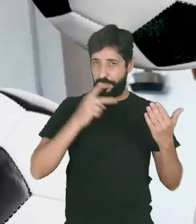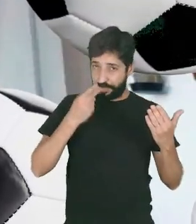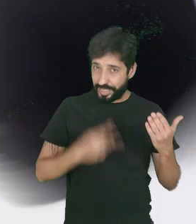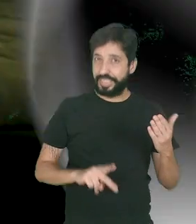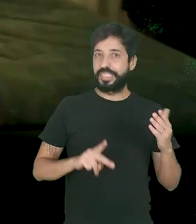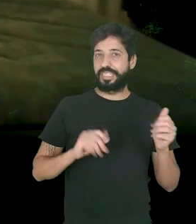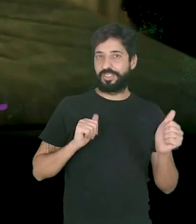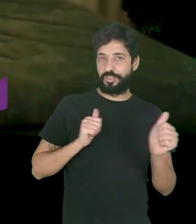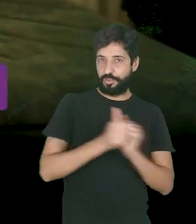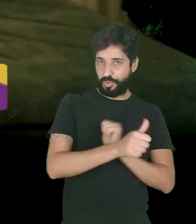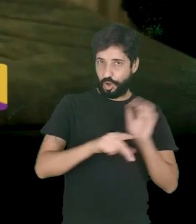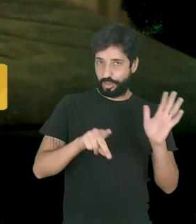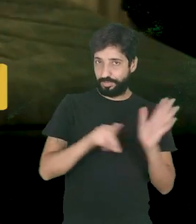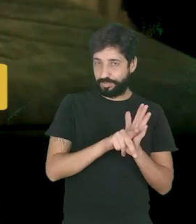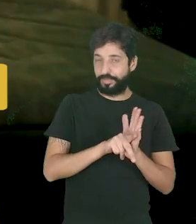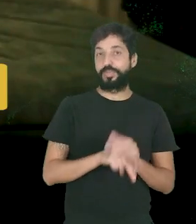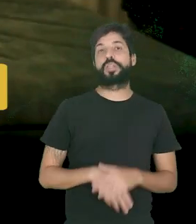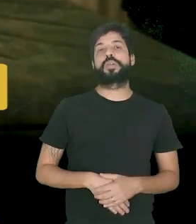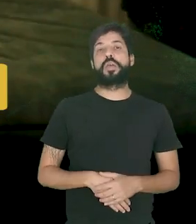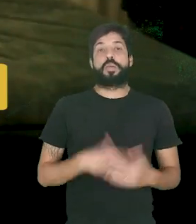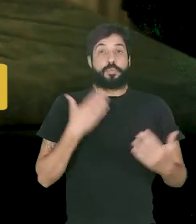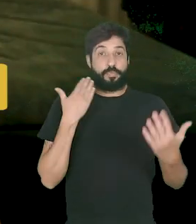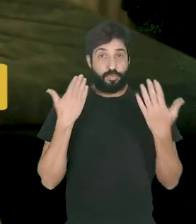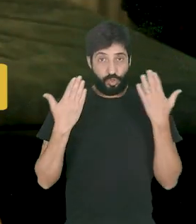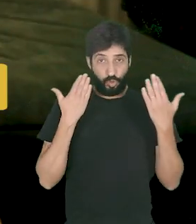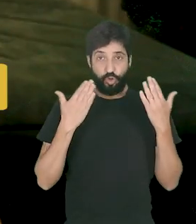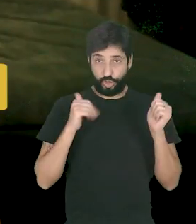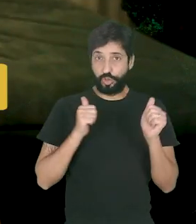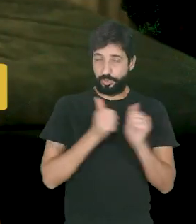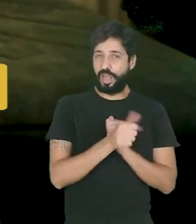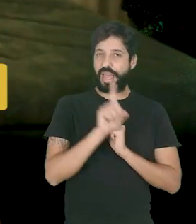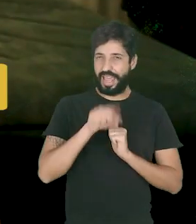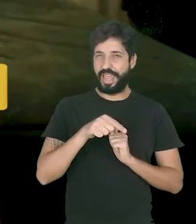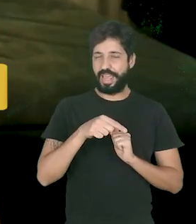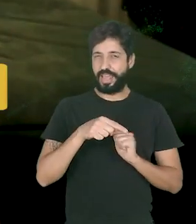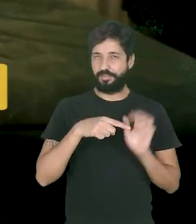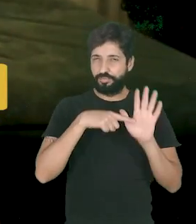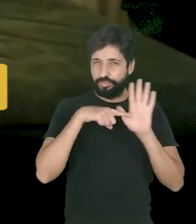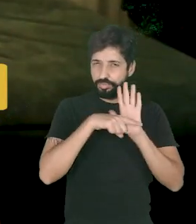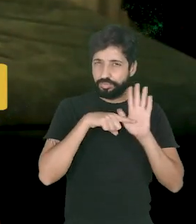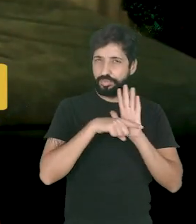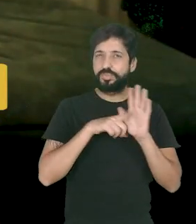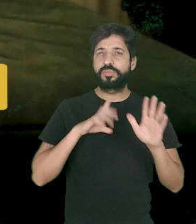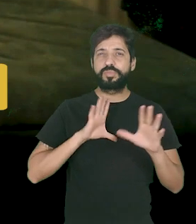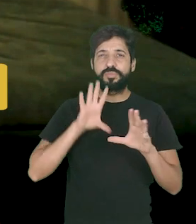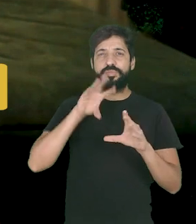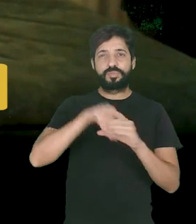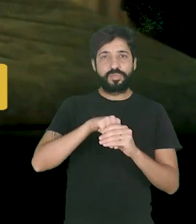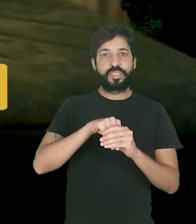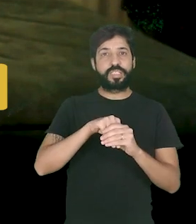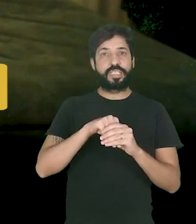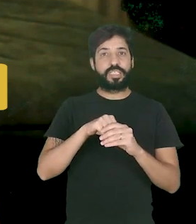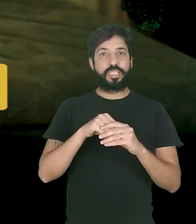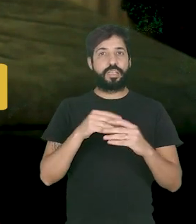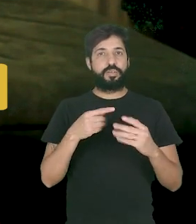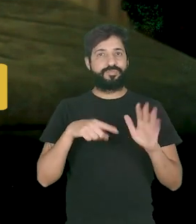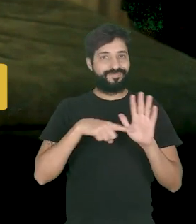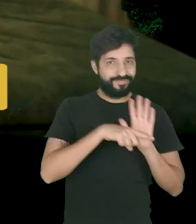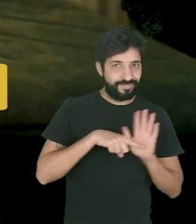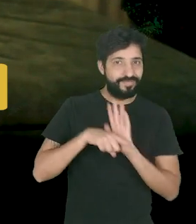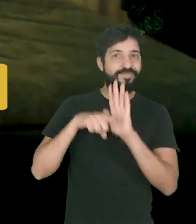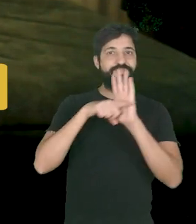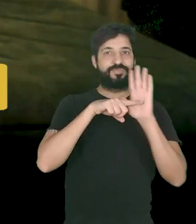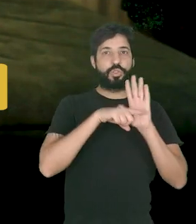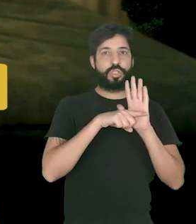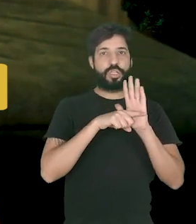esporte. A psicologia do esporte, ela é uma ciência que faz parte das ciências esportivas.